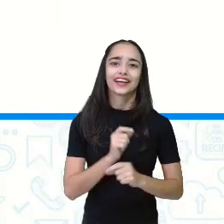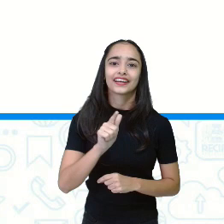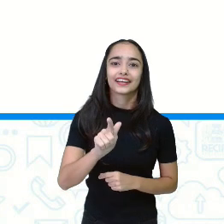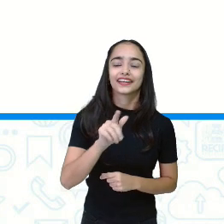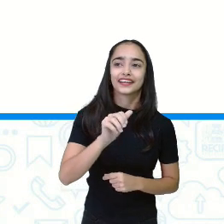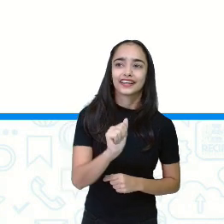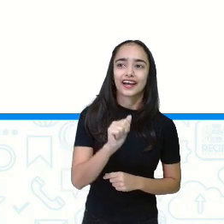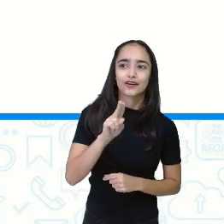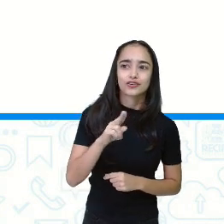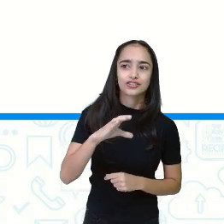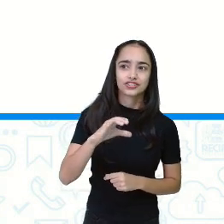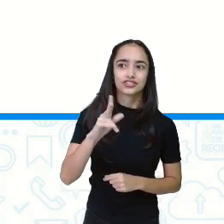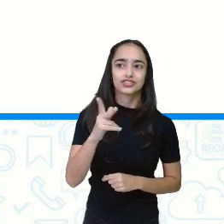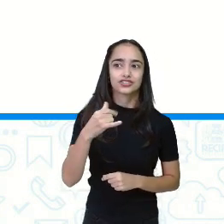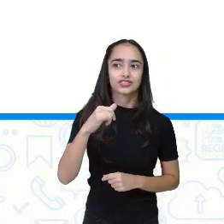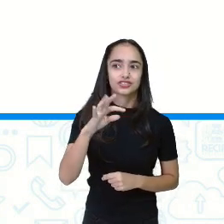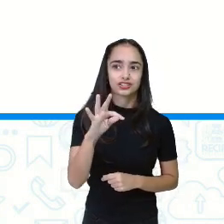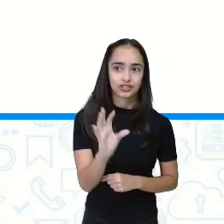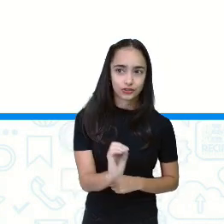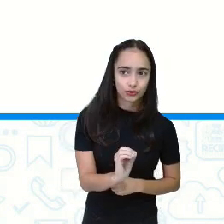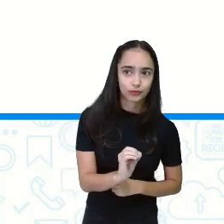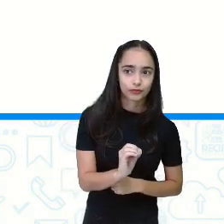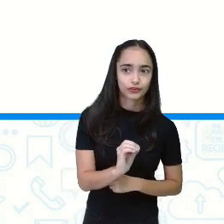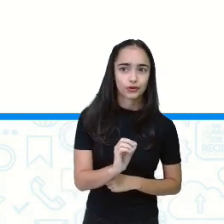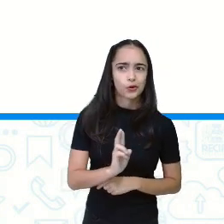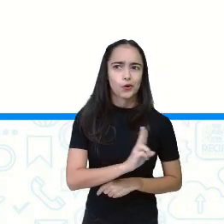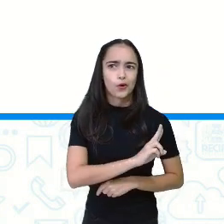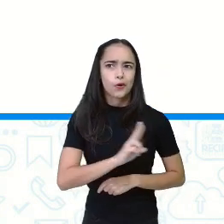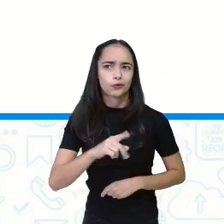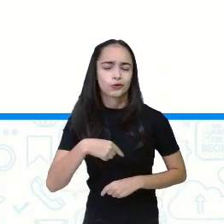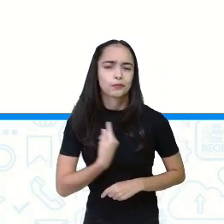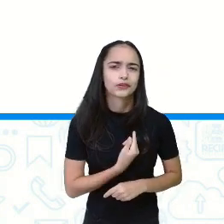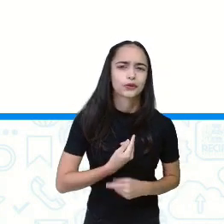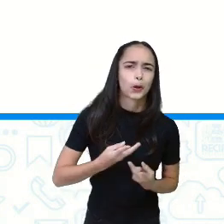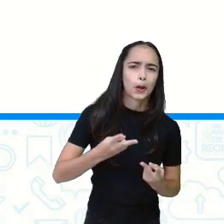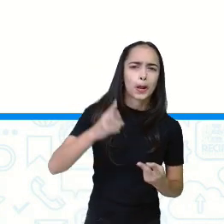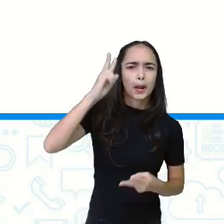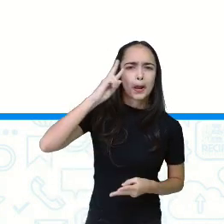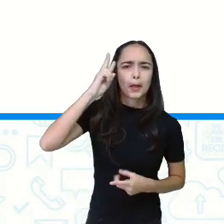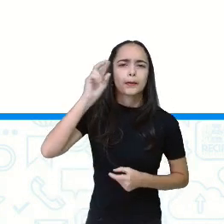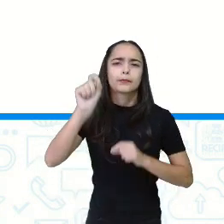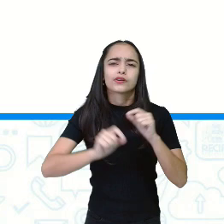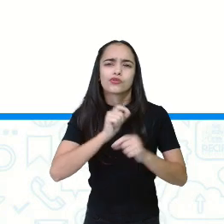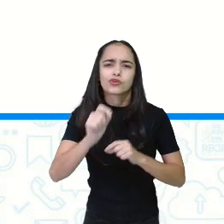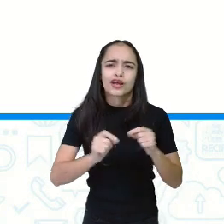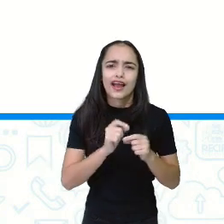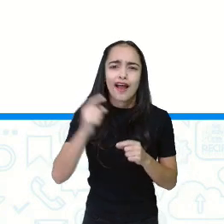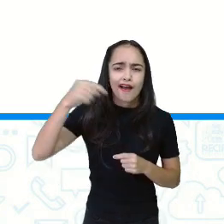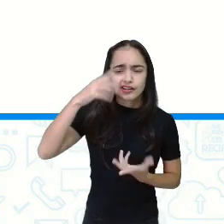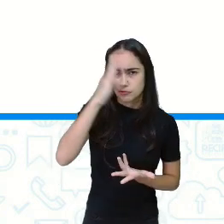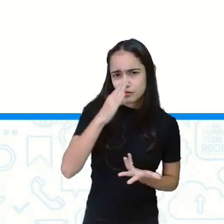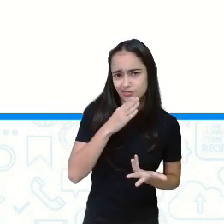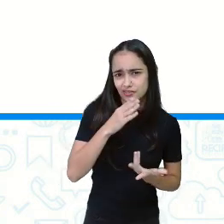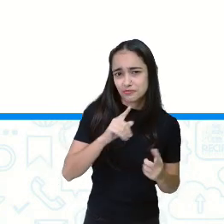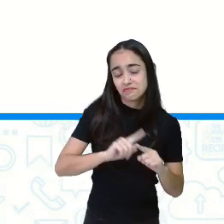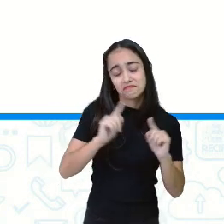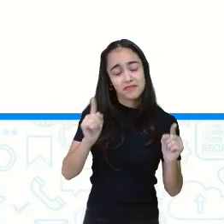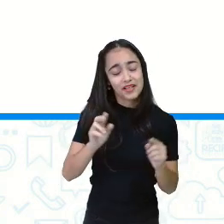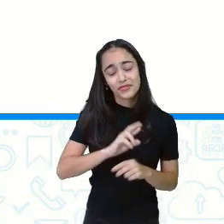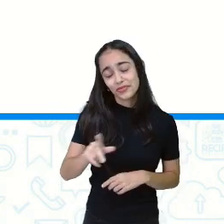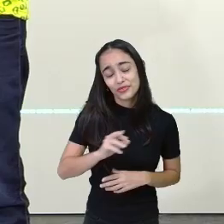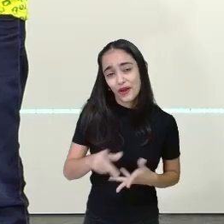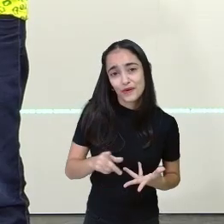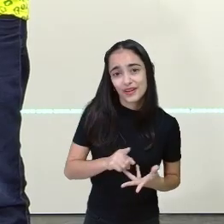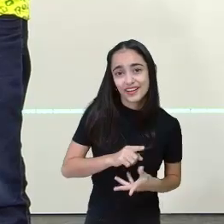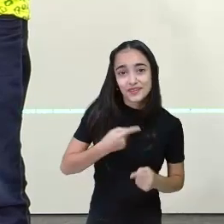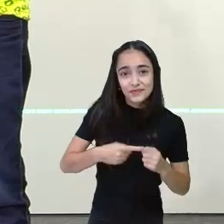1978 foi a vez do Gauchito. Pelo nome assim, Gauchito, lembra gaúcho, não é, Jonaci? É verdade. E nessa Copa aí da Argentina, onde o